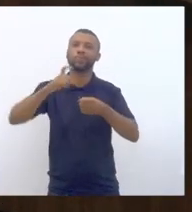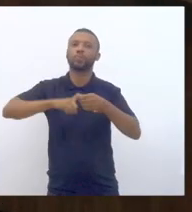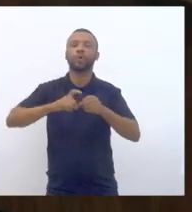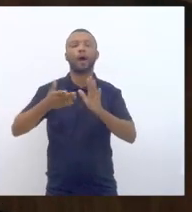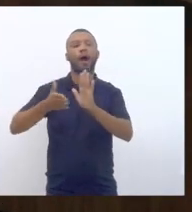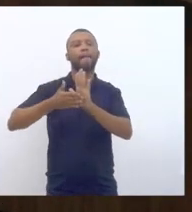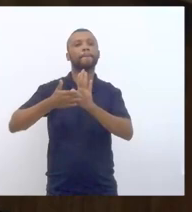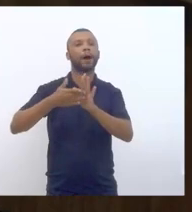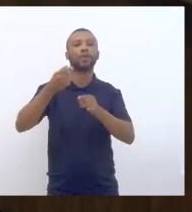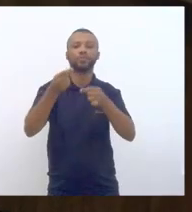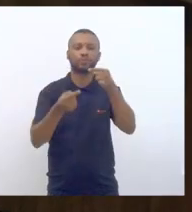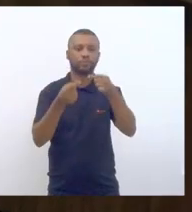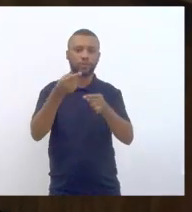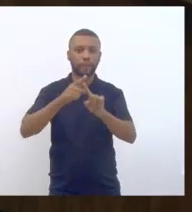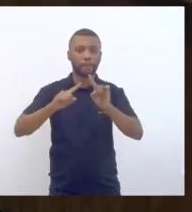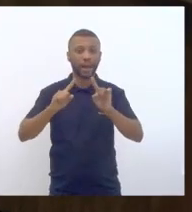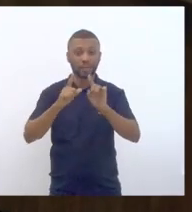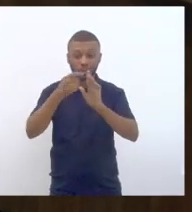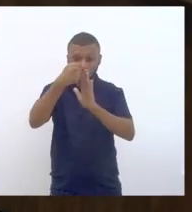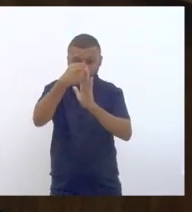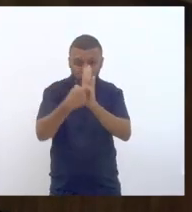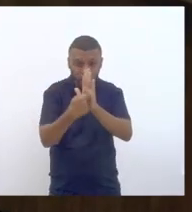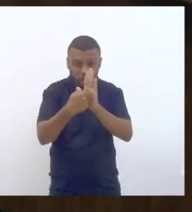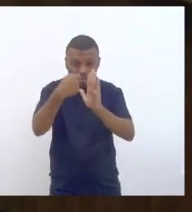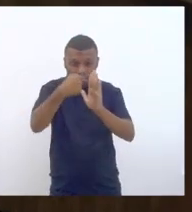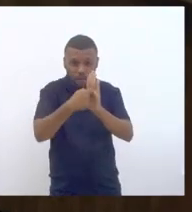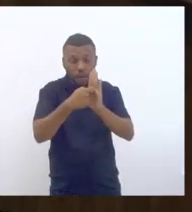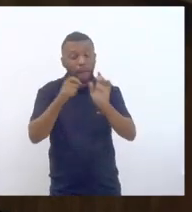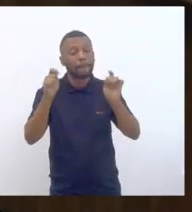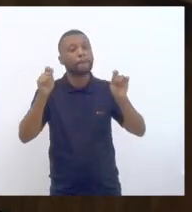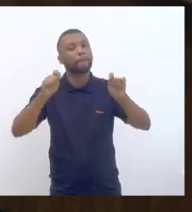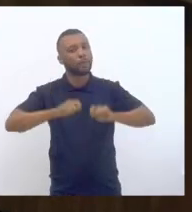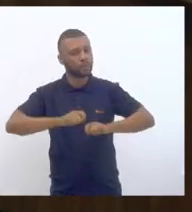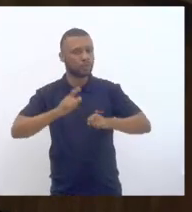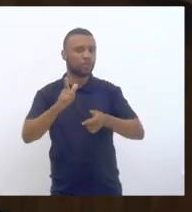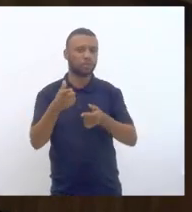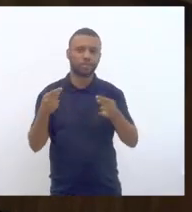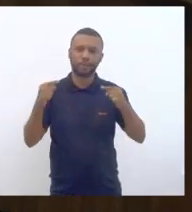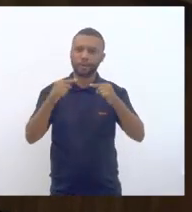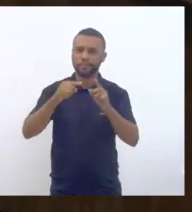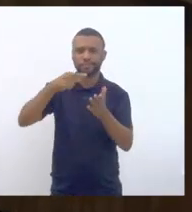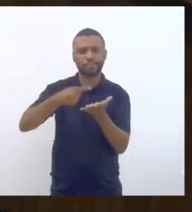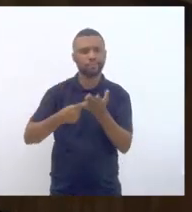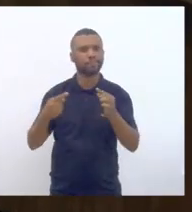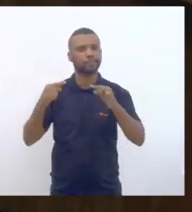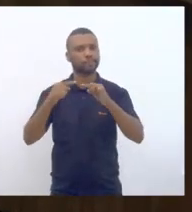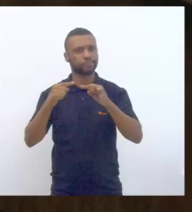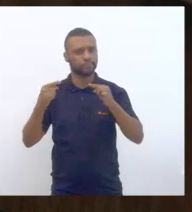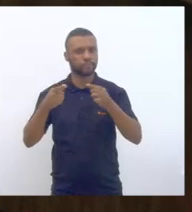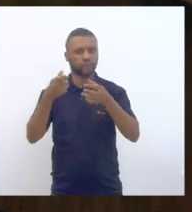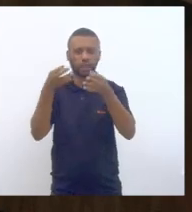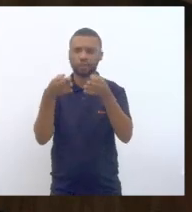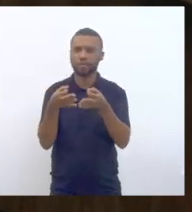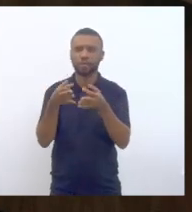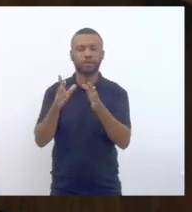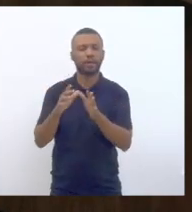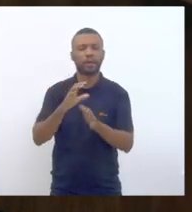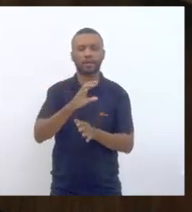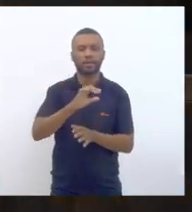Mas o texto possível está acordado e está à disposição da okay.